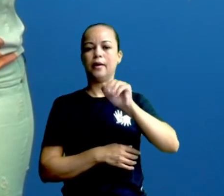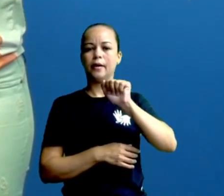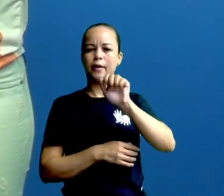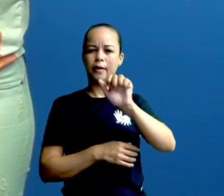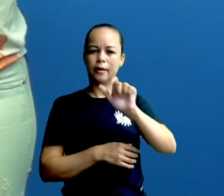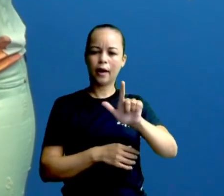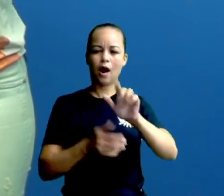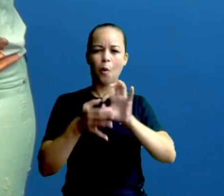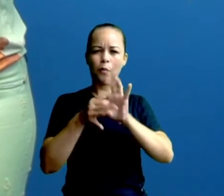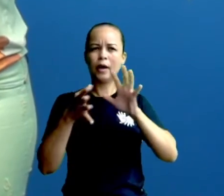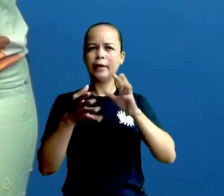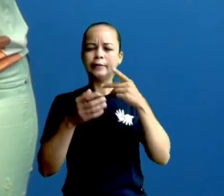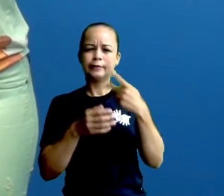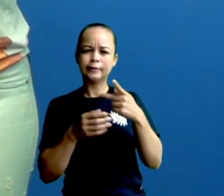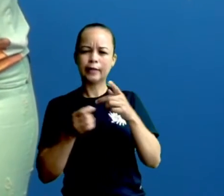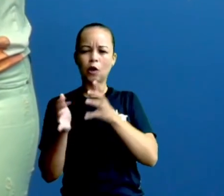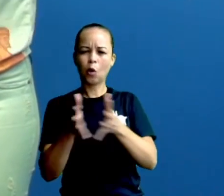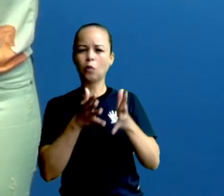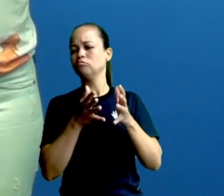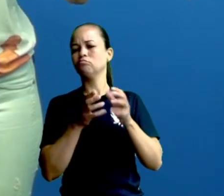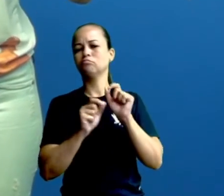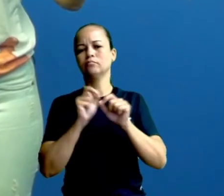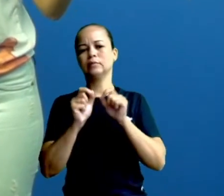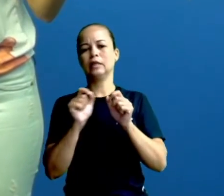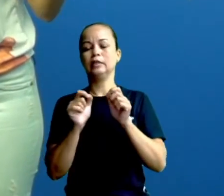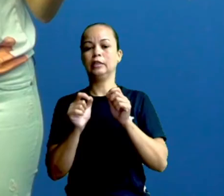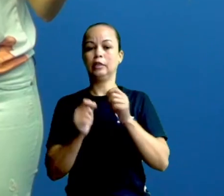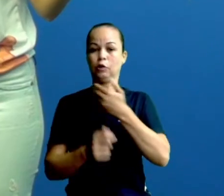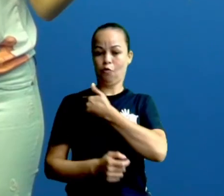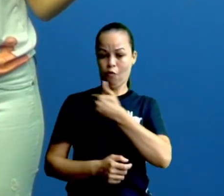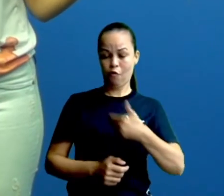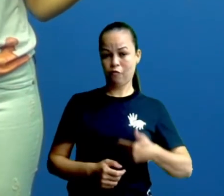de que o governo não deve ter